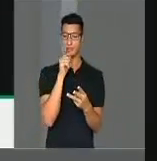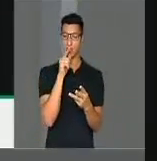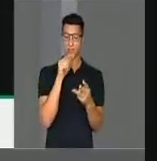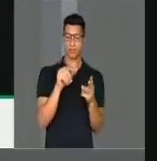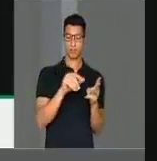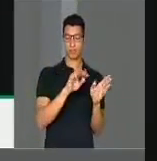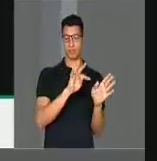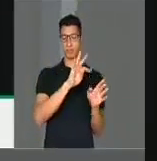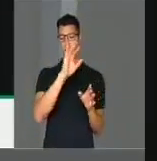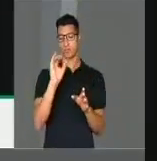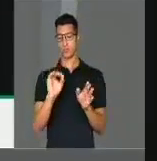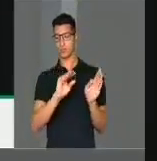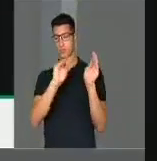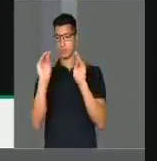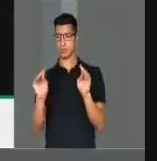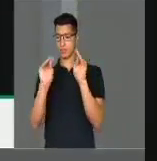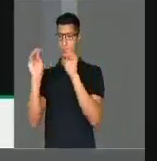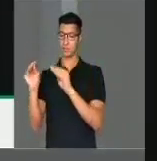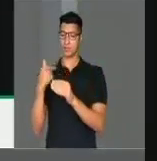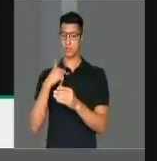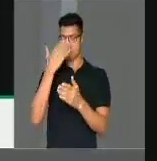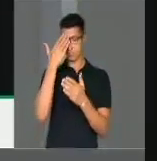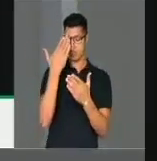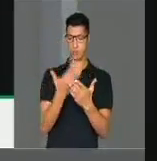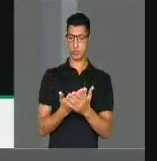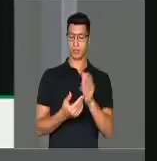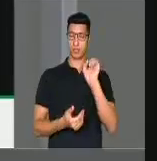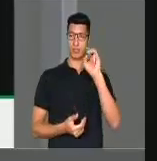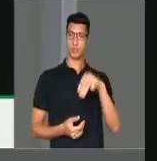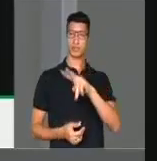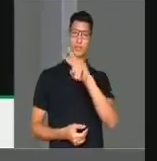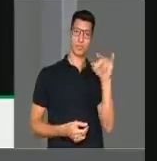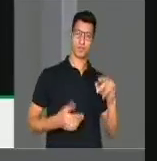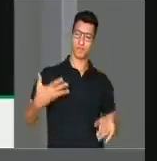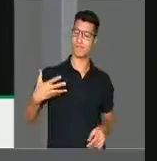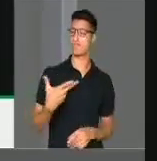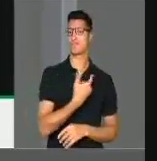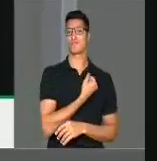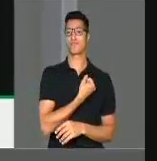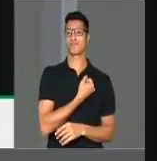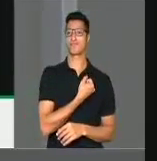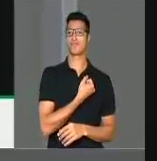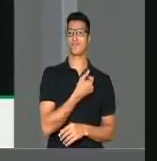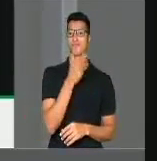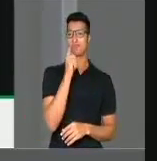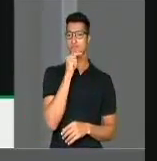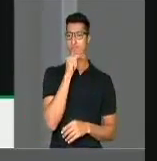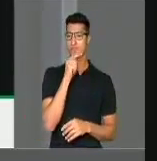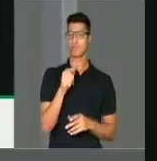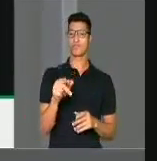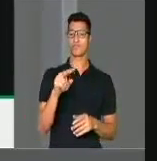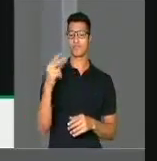de transpor água do Tocantins para o São Francisco e eu creio que aí sim seria a redenção da transposição. O